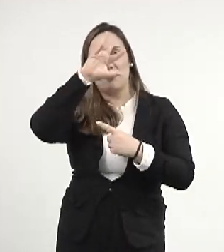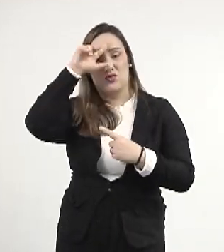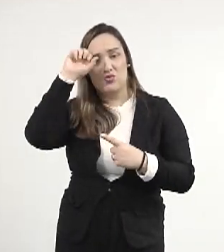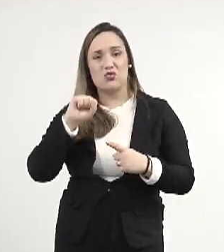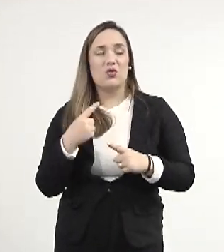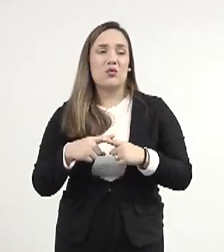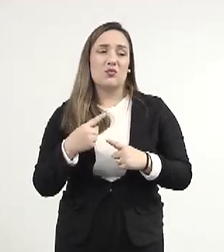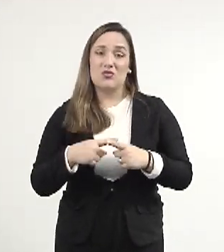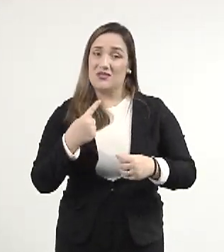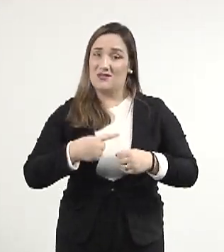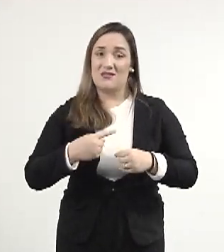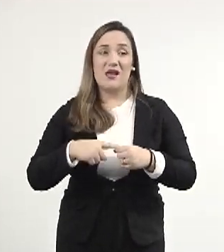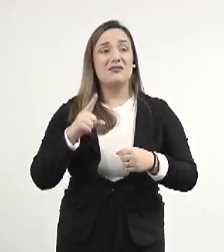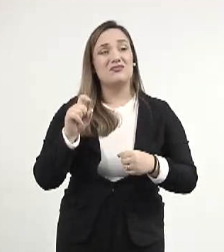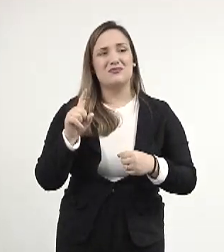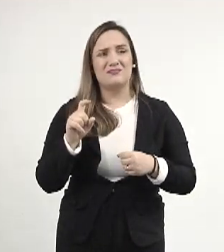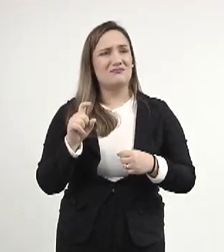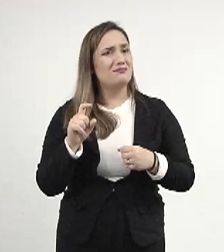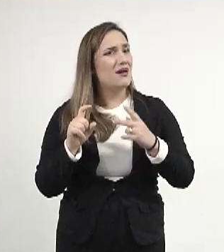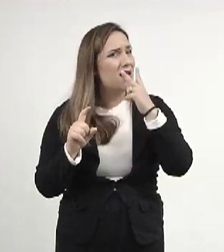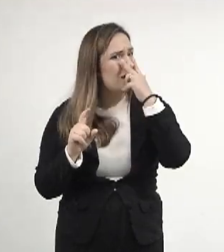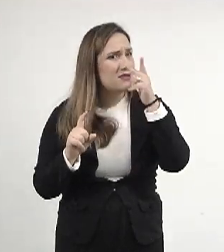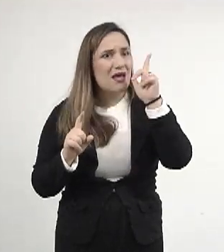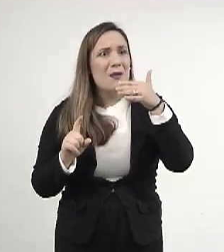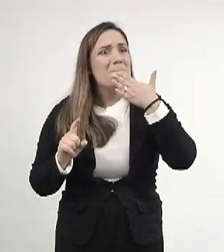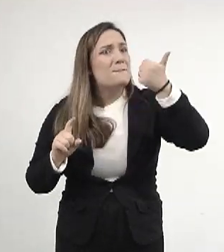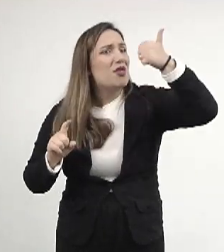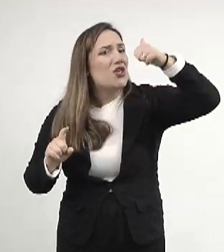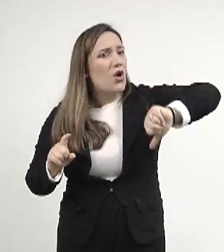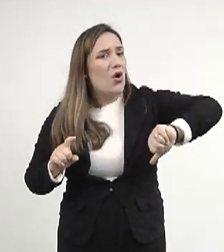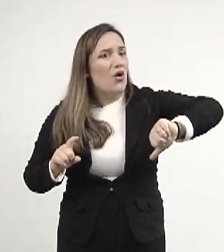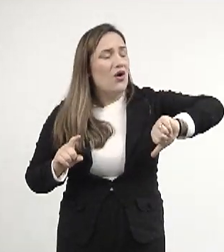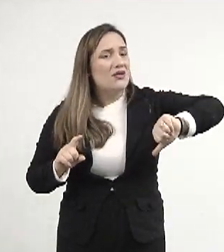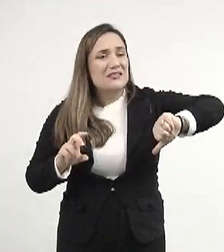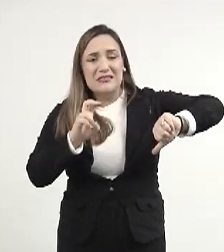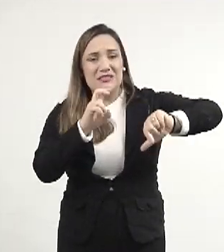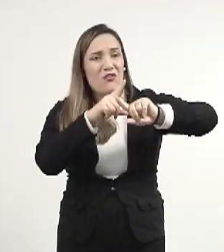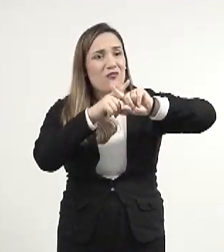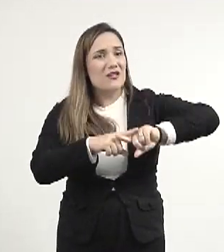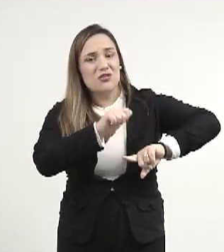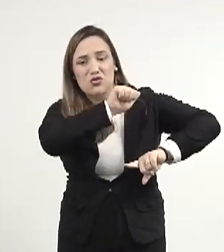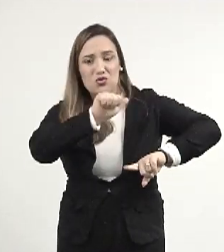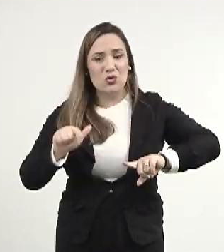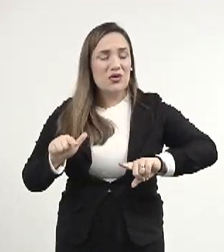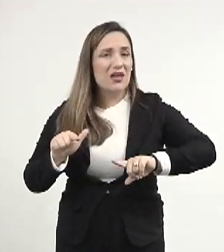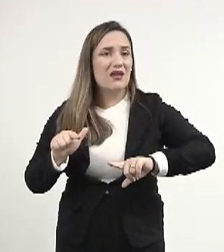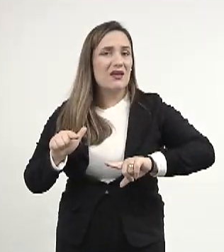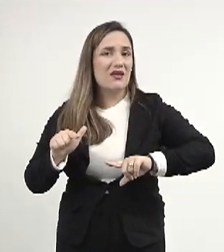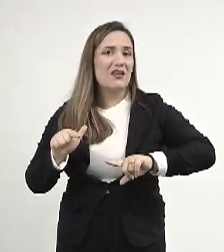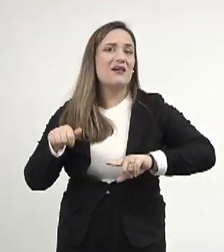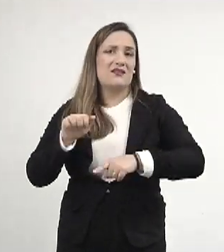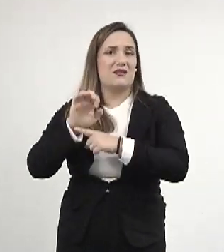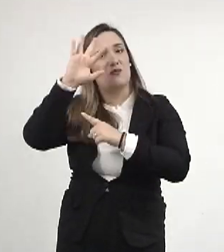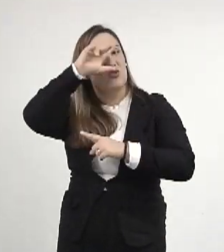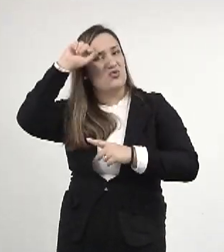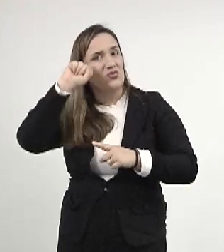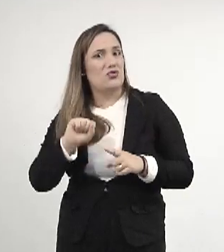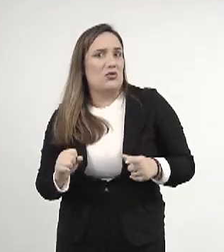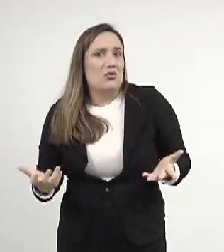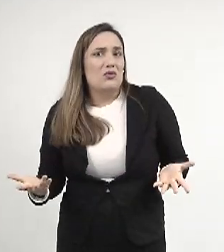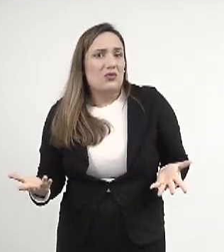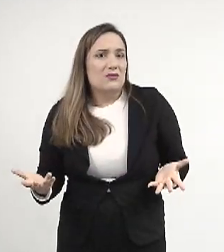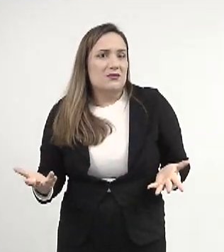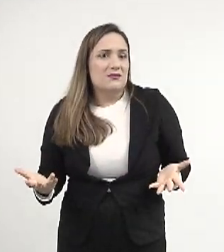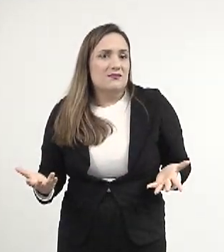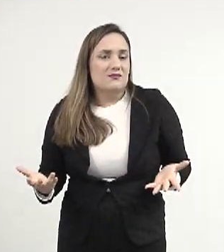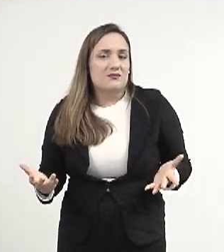em Dourados, deputada Gleice Jane, eles superam em 5 vezes a média de Mato Grosso do Sul.